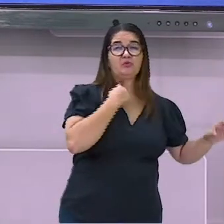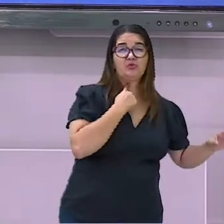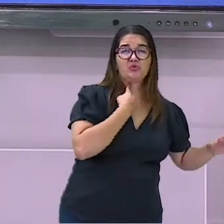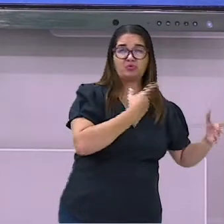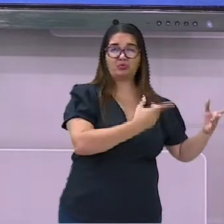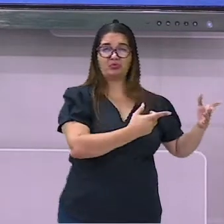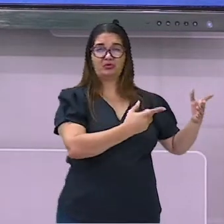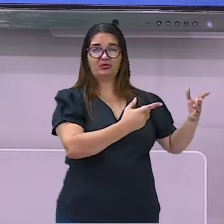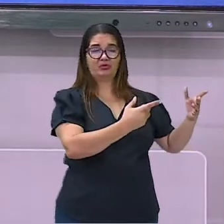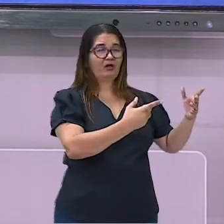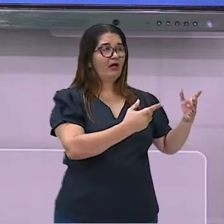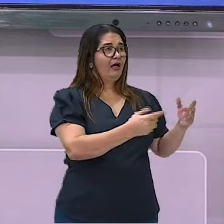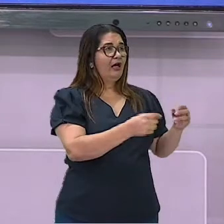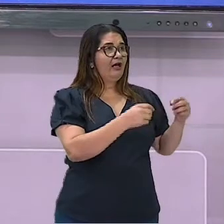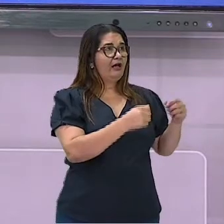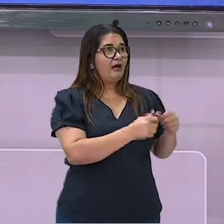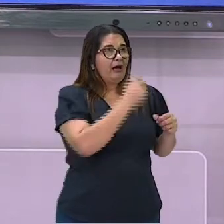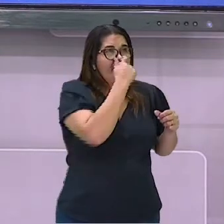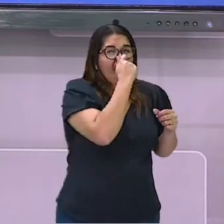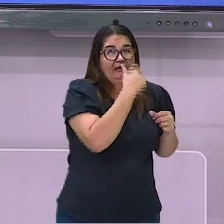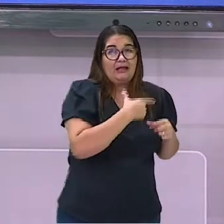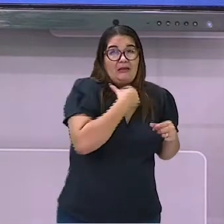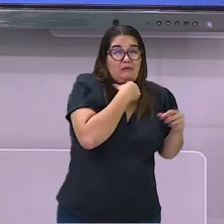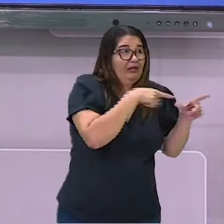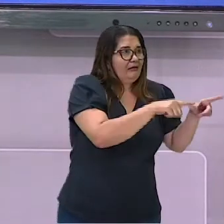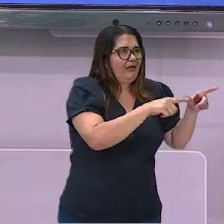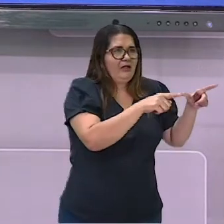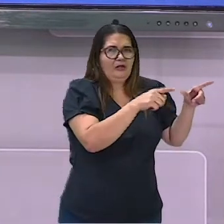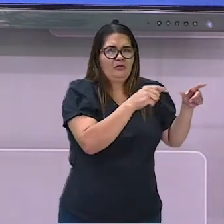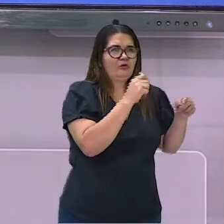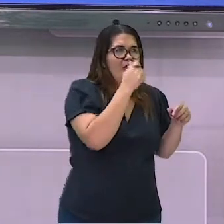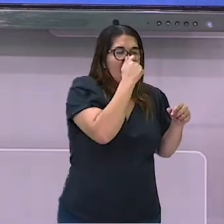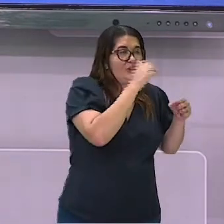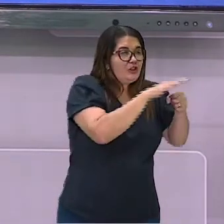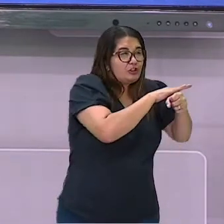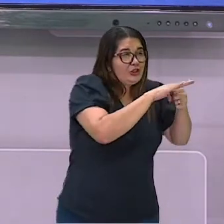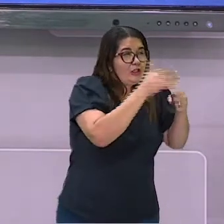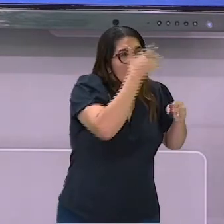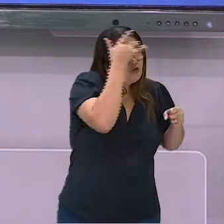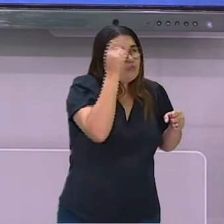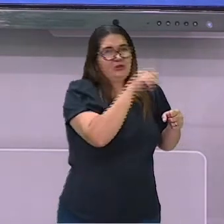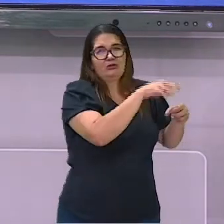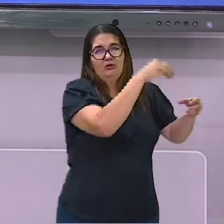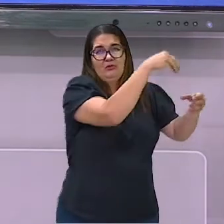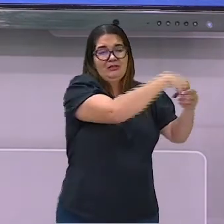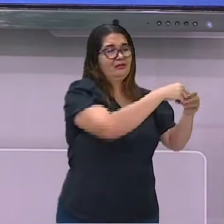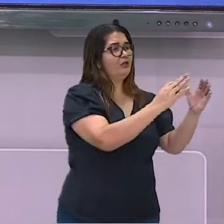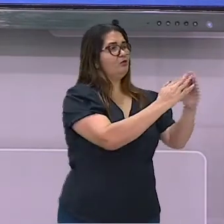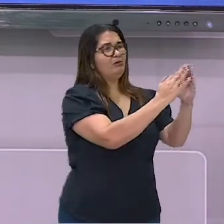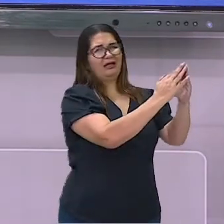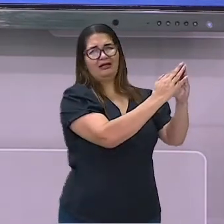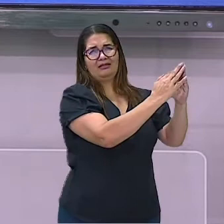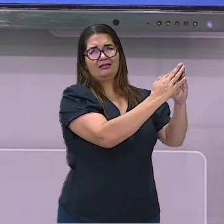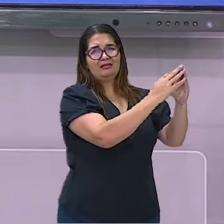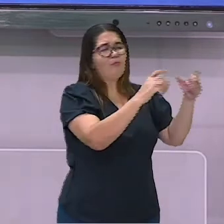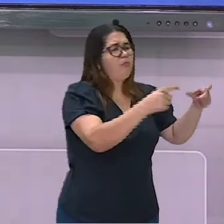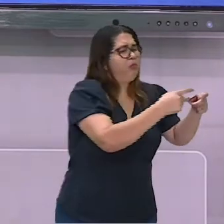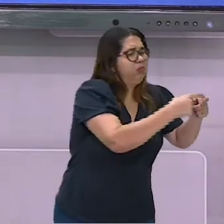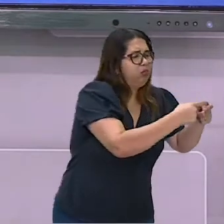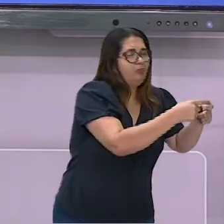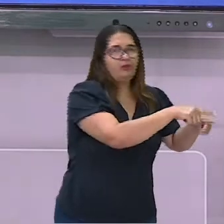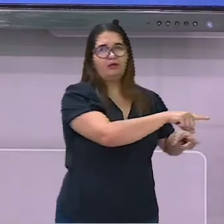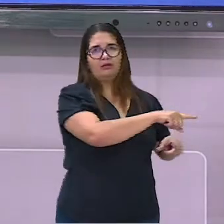engenhos. Além de participar da produção do açúcar, trabalhavam como marceneiros, barqueiros,